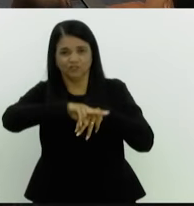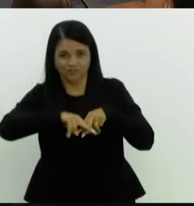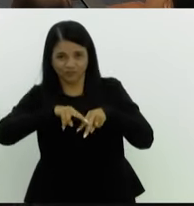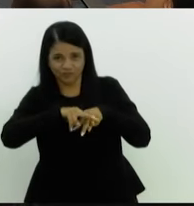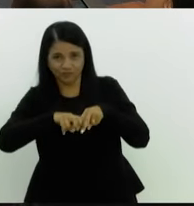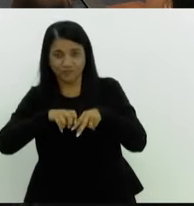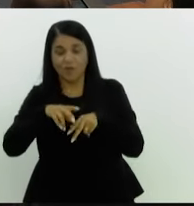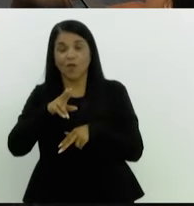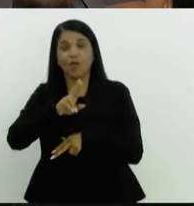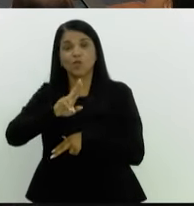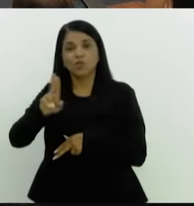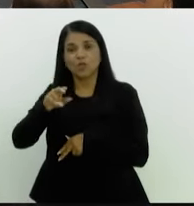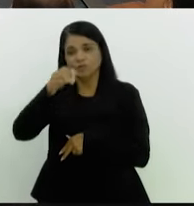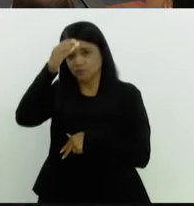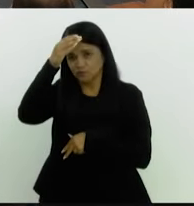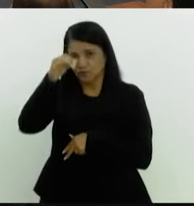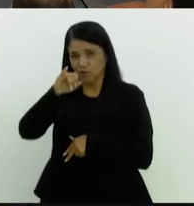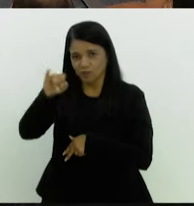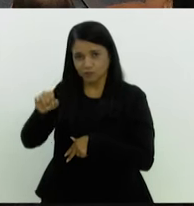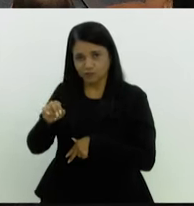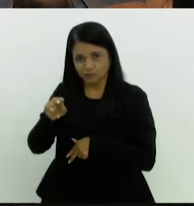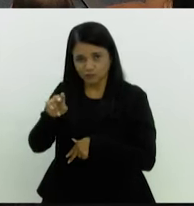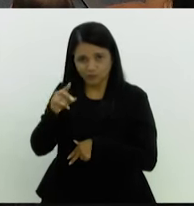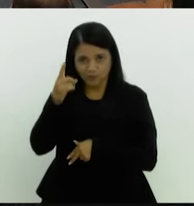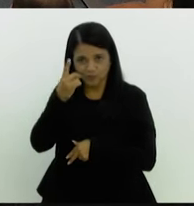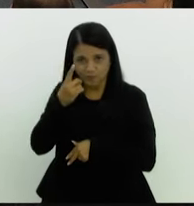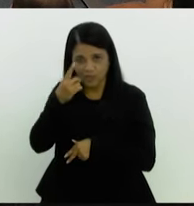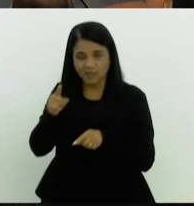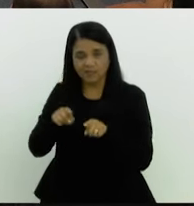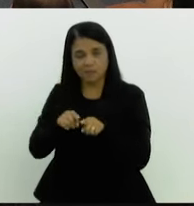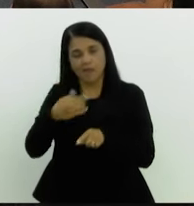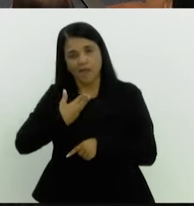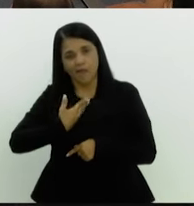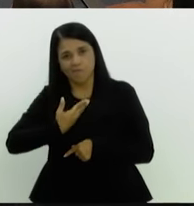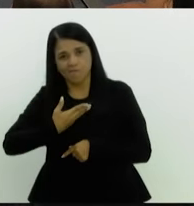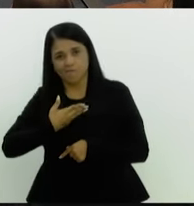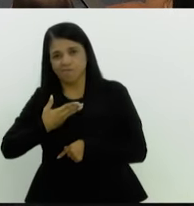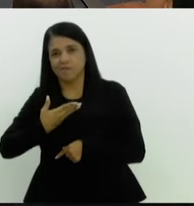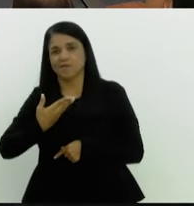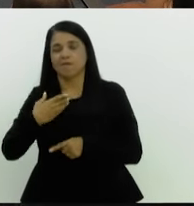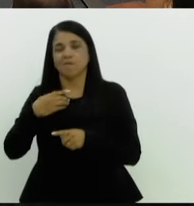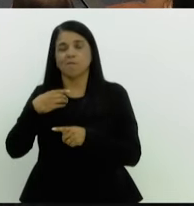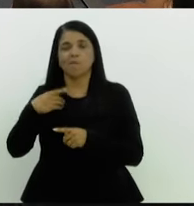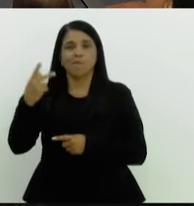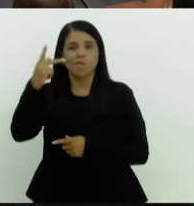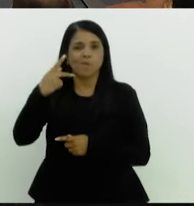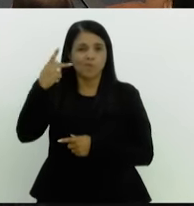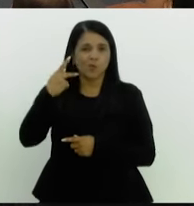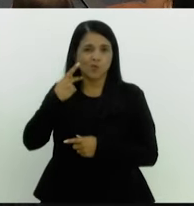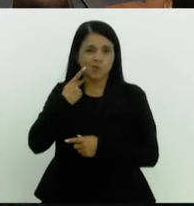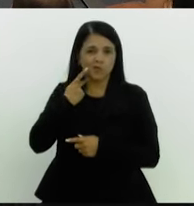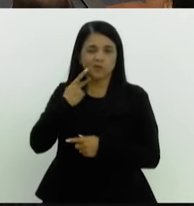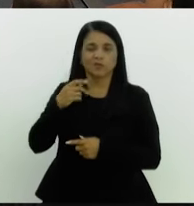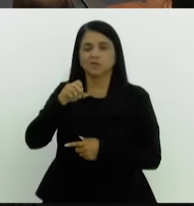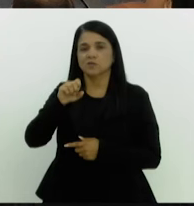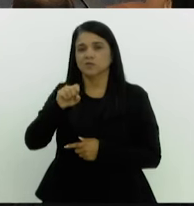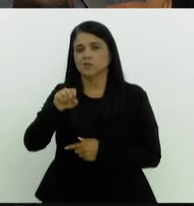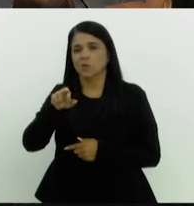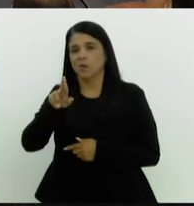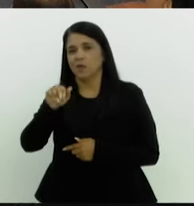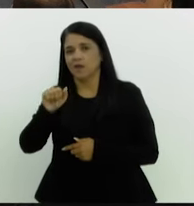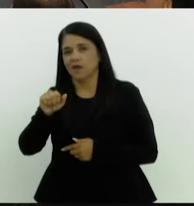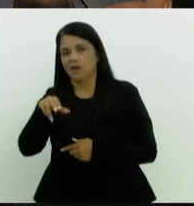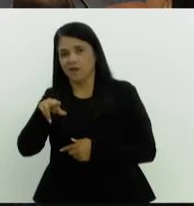da tia Ju em nome da minha querida amiga e e eficiente procuradora da mulher a deputada Soraia Santos eu